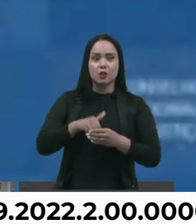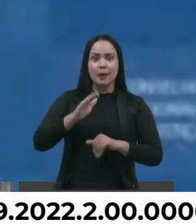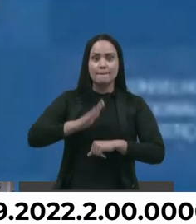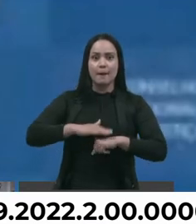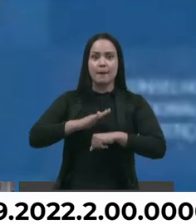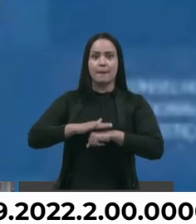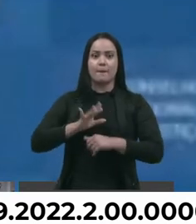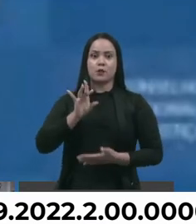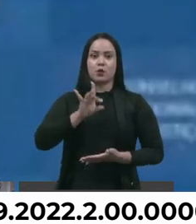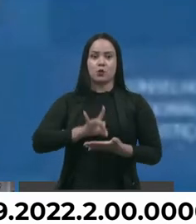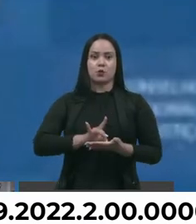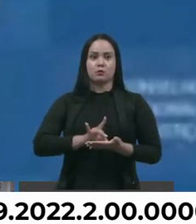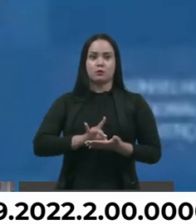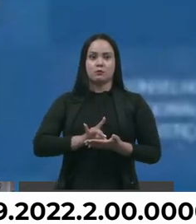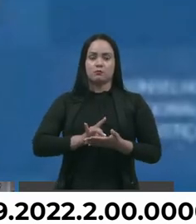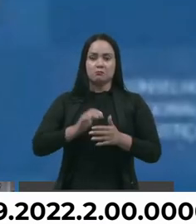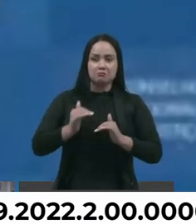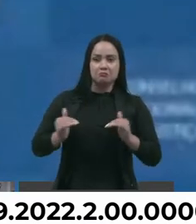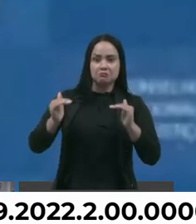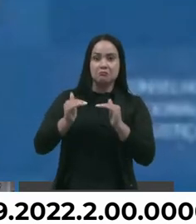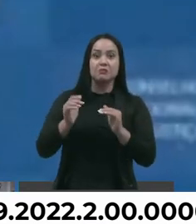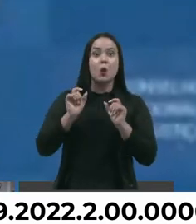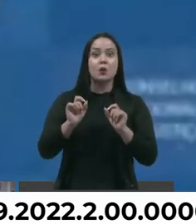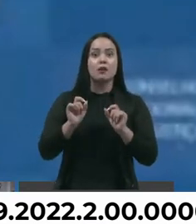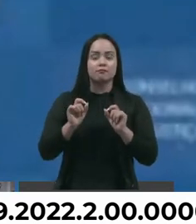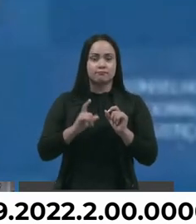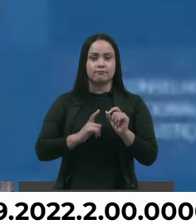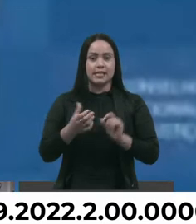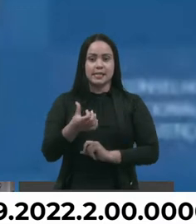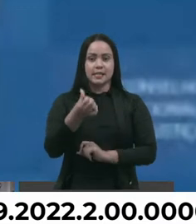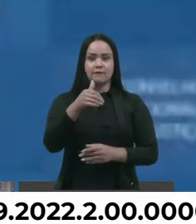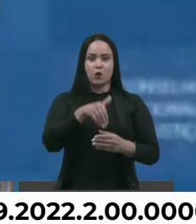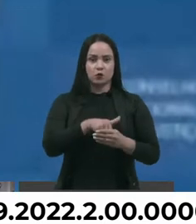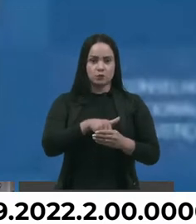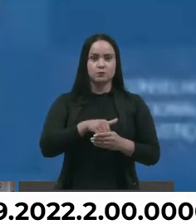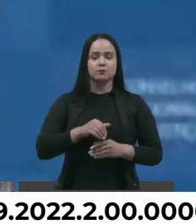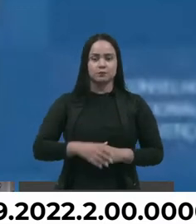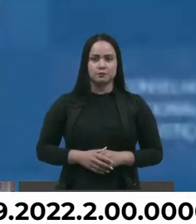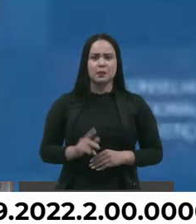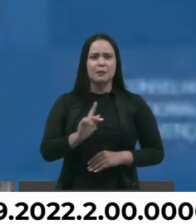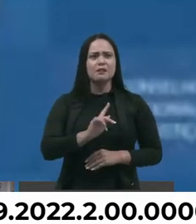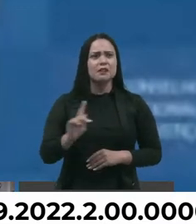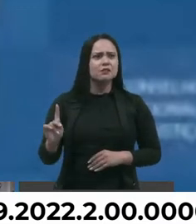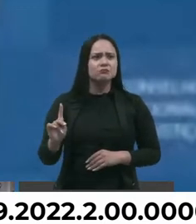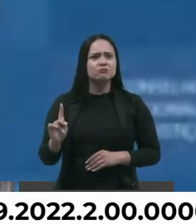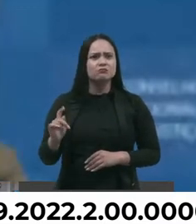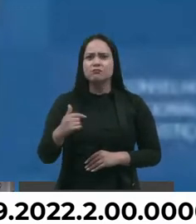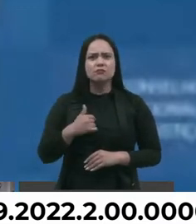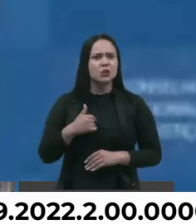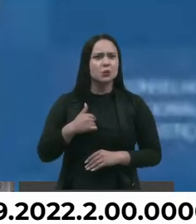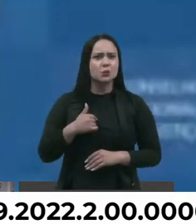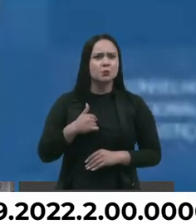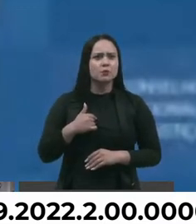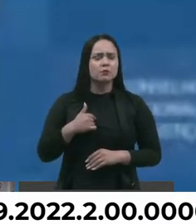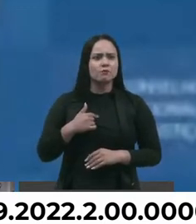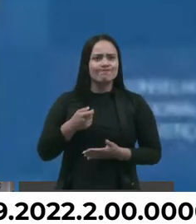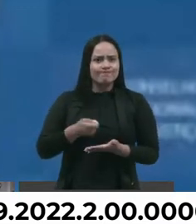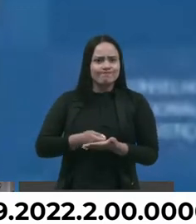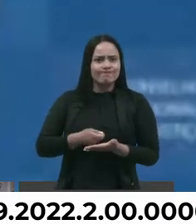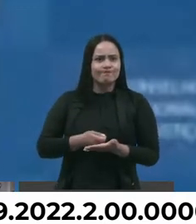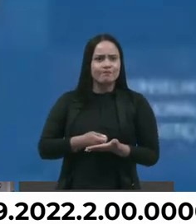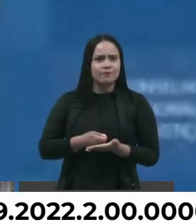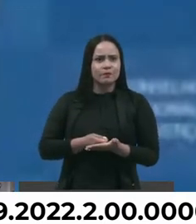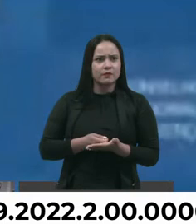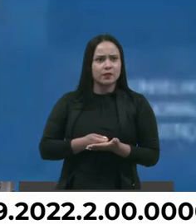maioria absoluta da Corte, isto é, de 6 votos. Presidente, eu estou insistindo